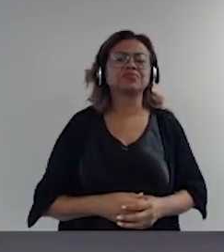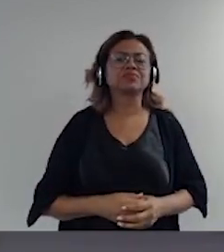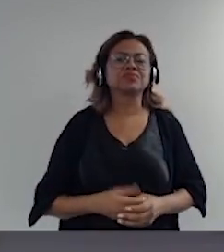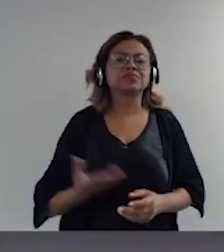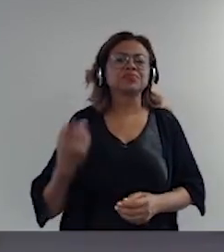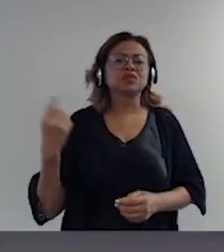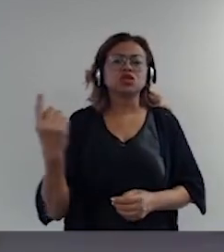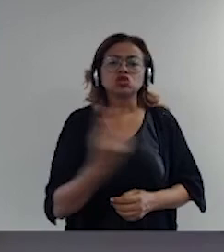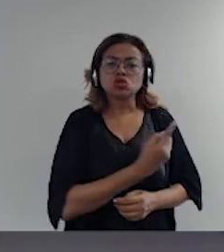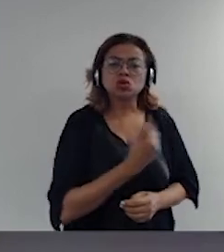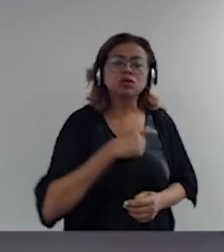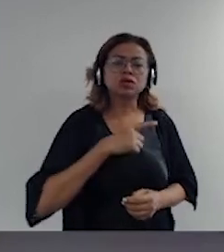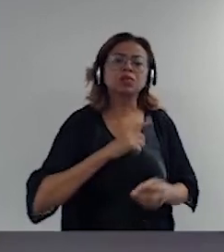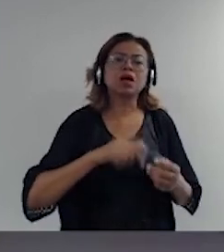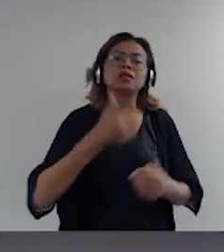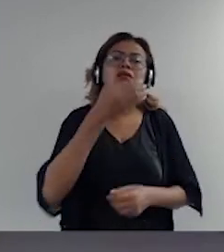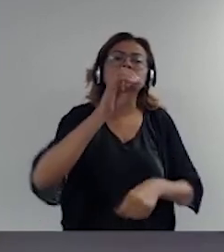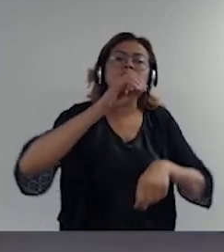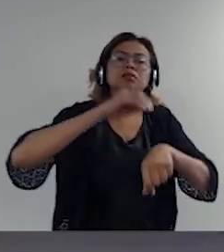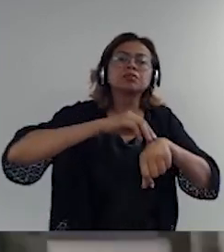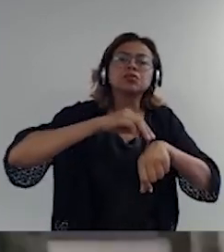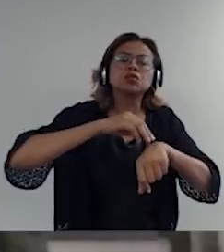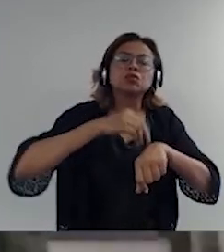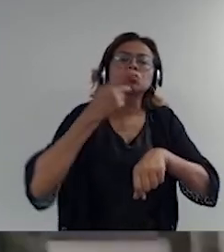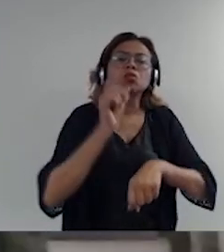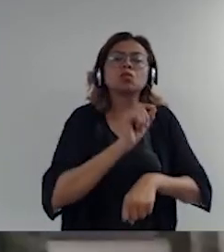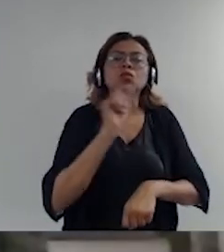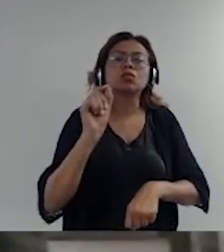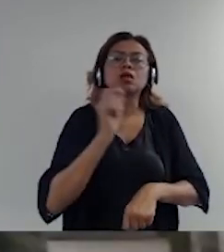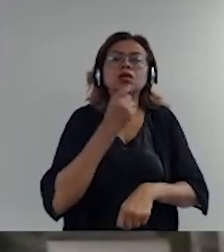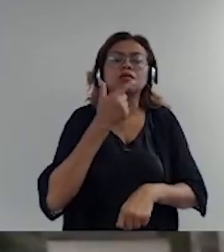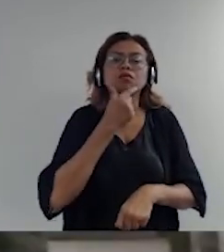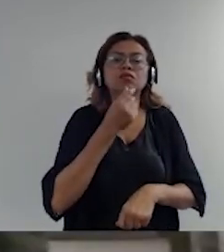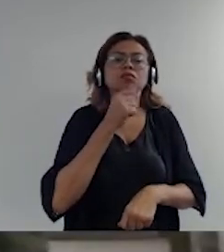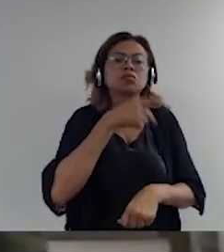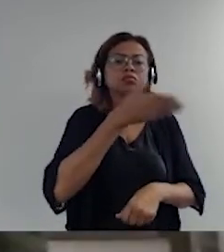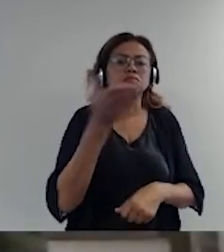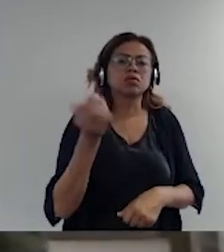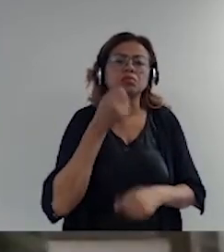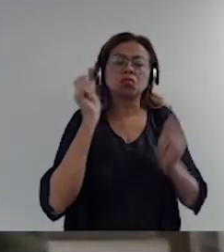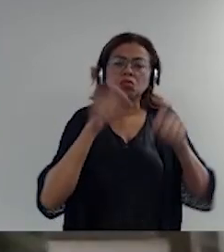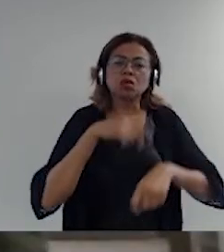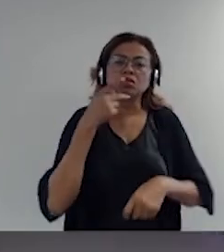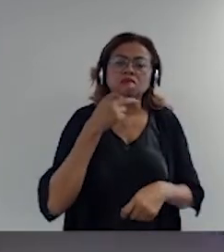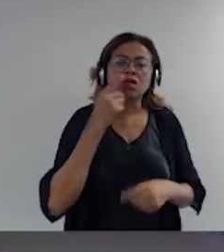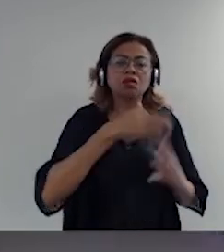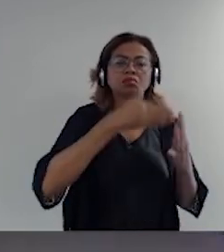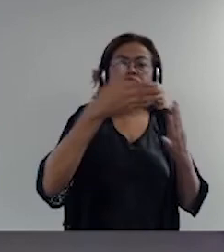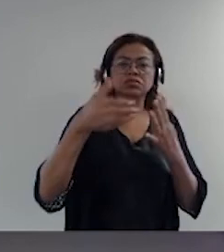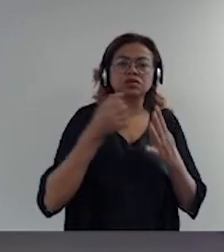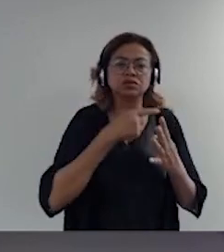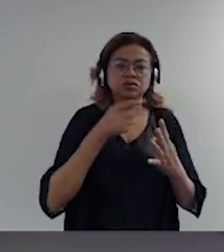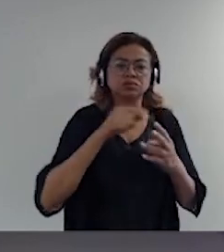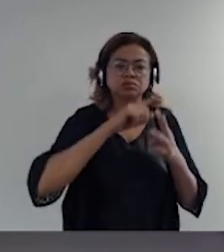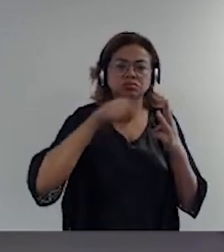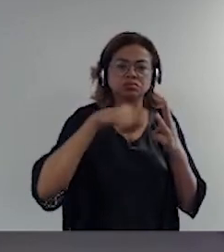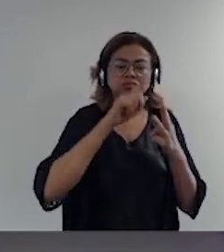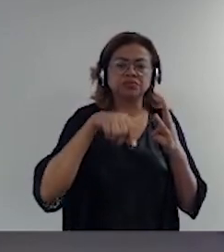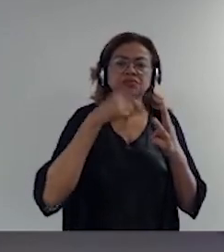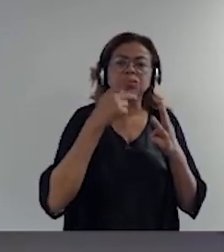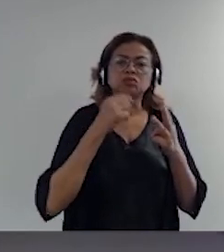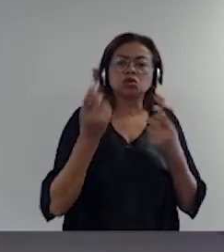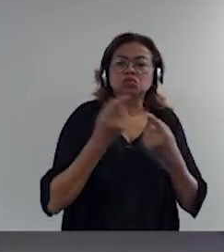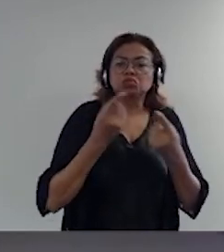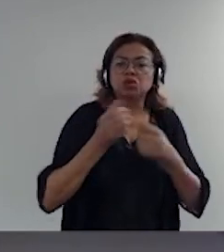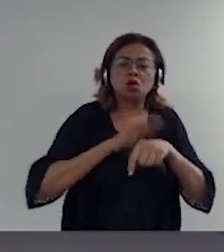Nós temos ainda 10 minutos para que os senhores, entre si, possam